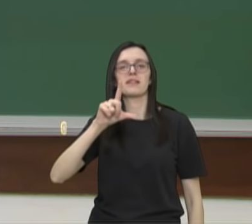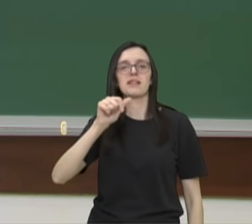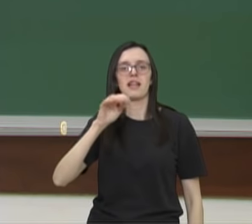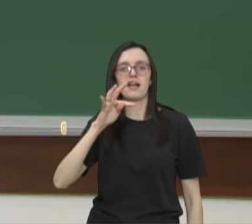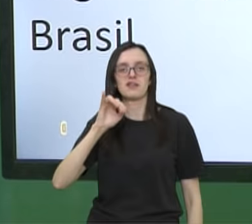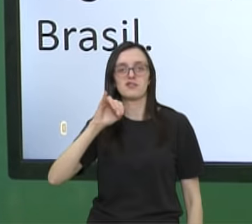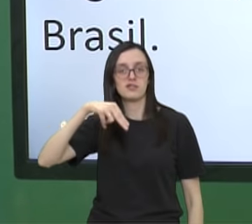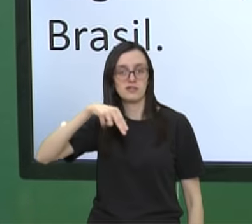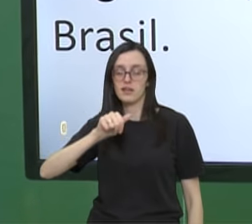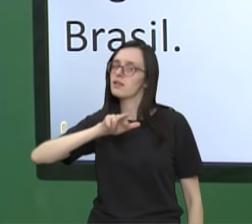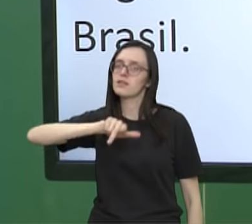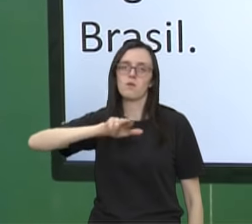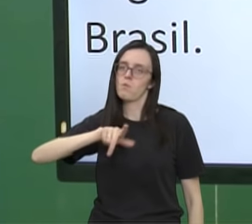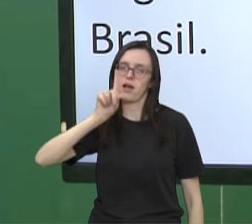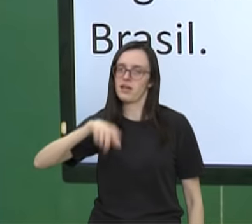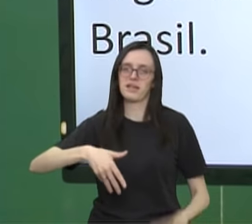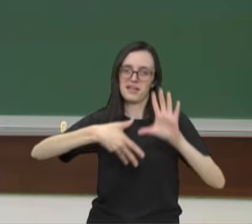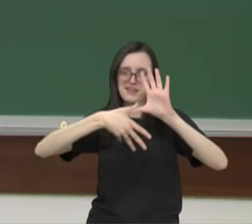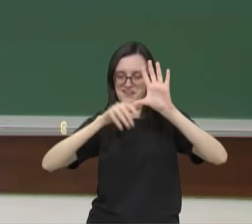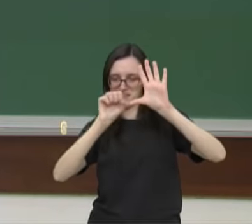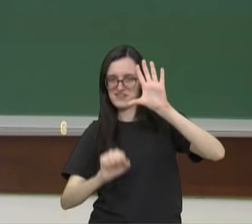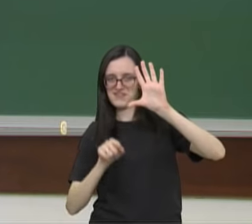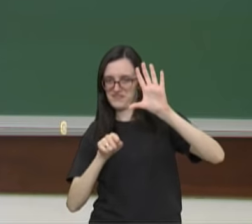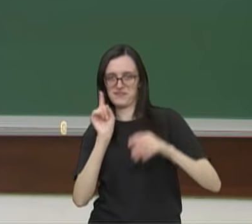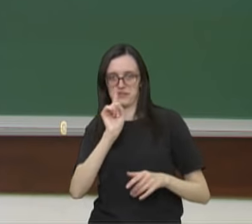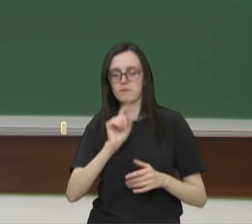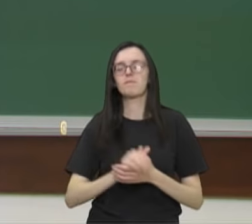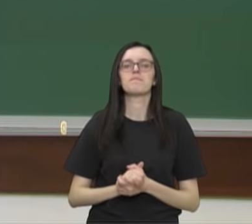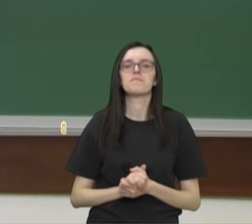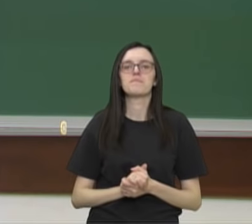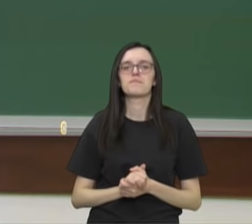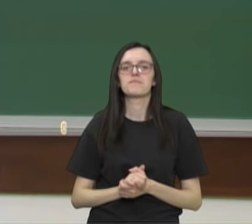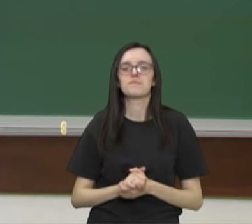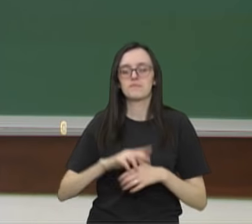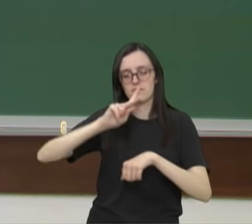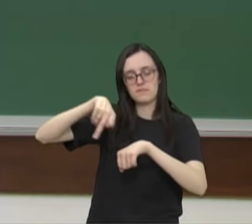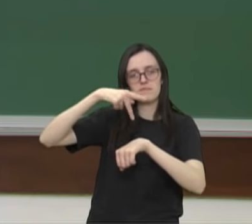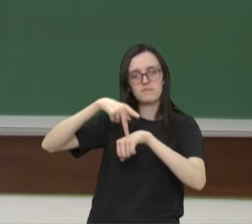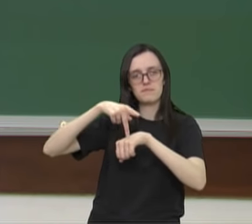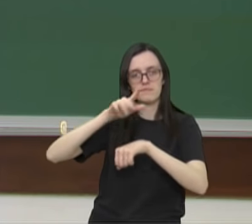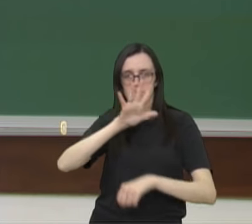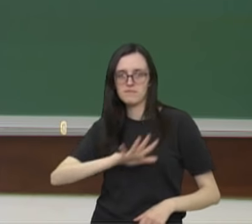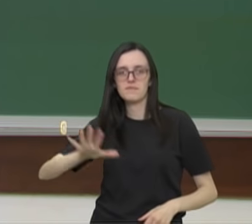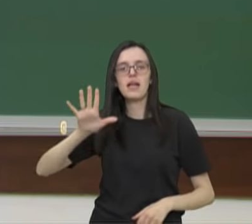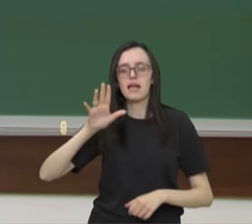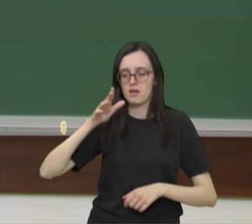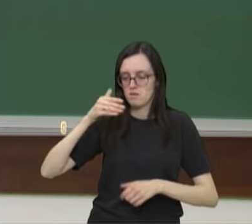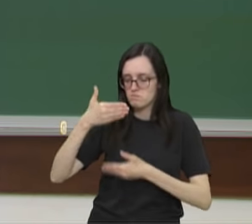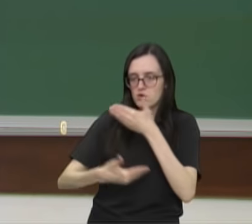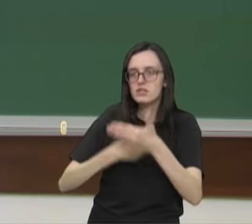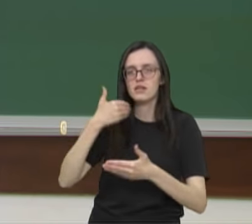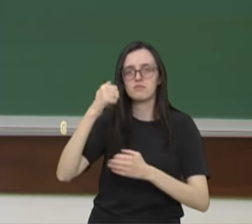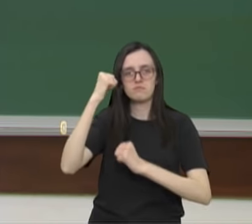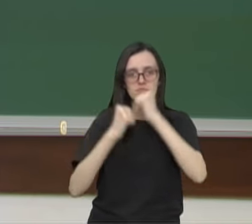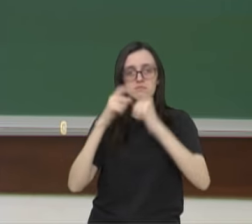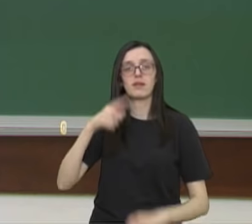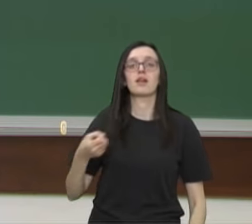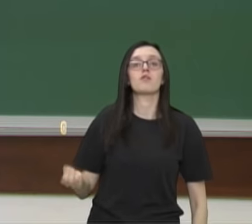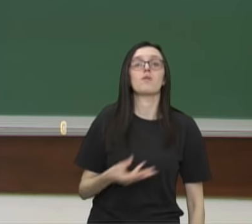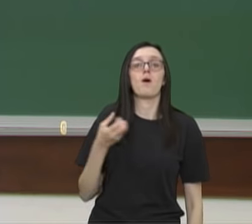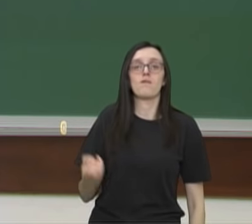latina e não da américa do sul então nos países da américa latina o processo de industrialização ele é